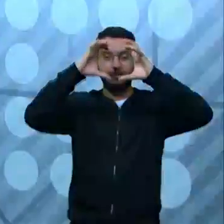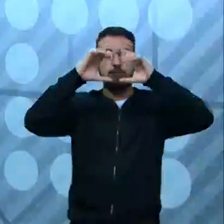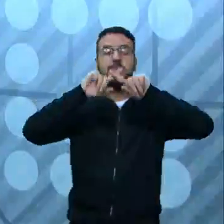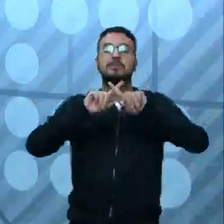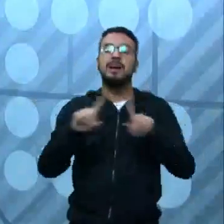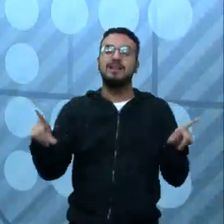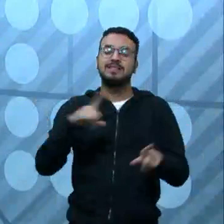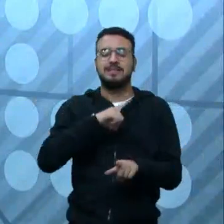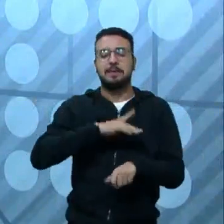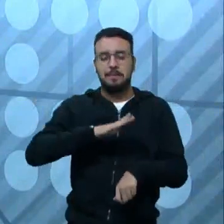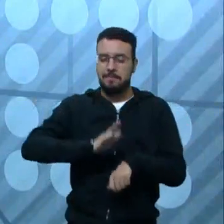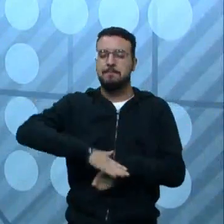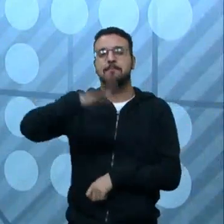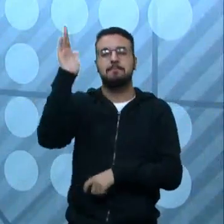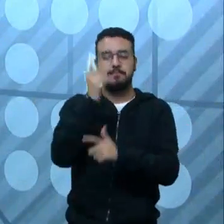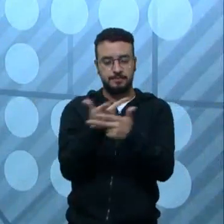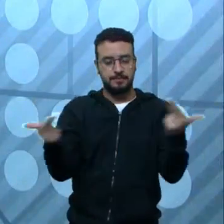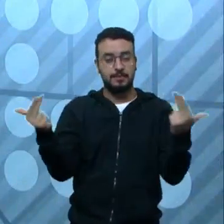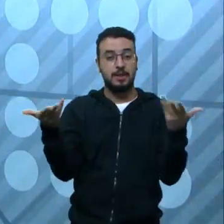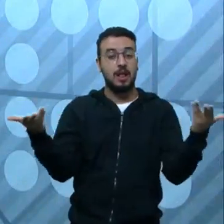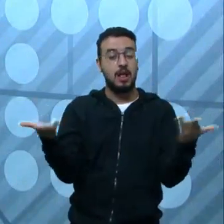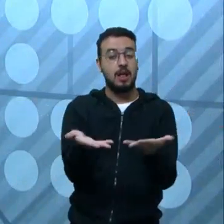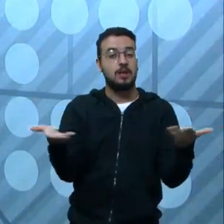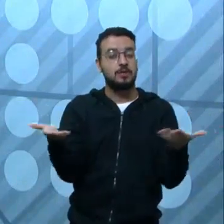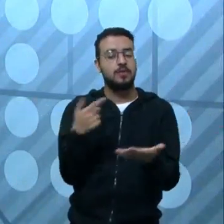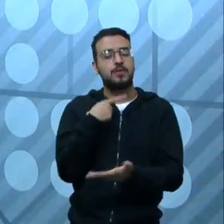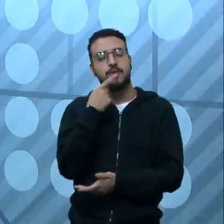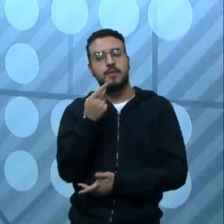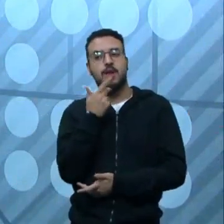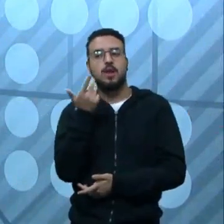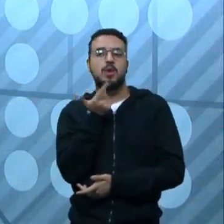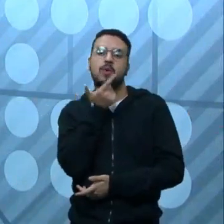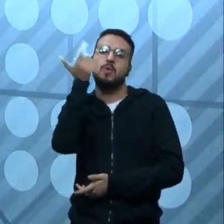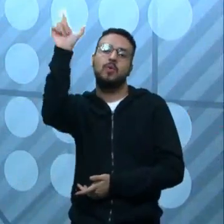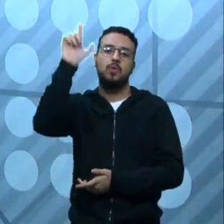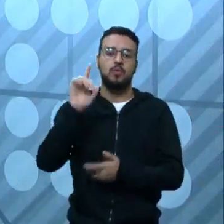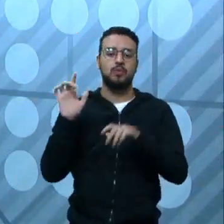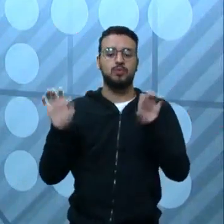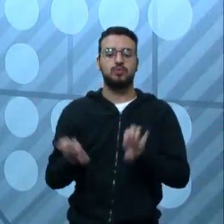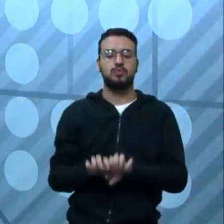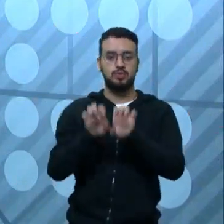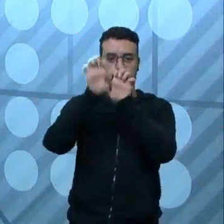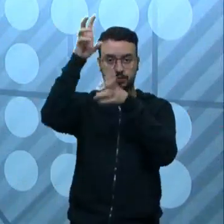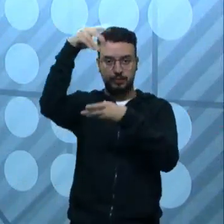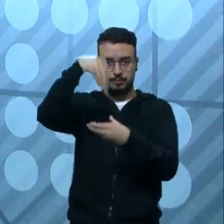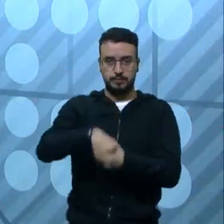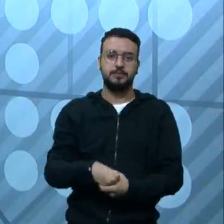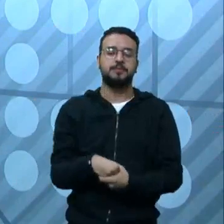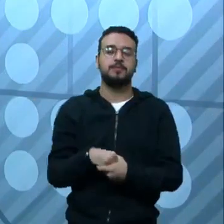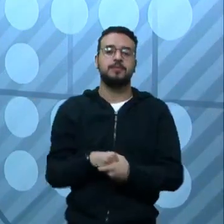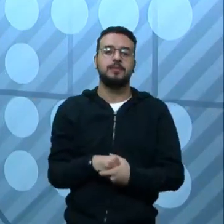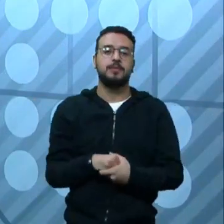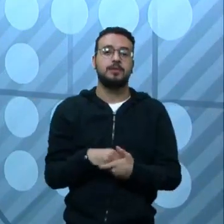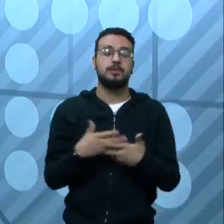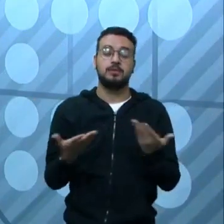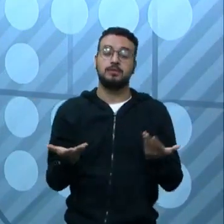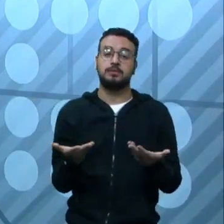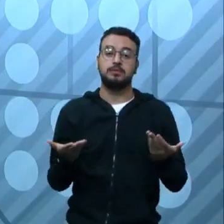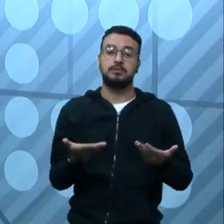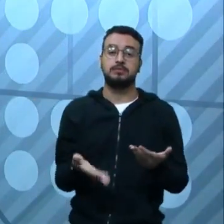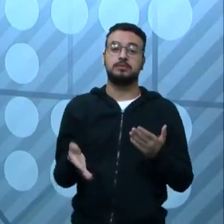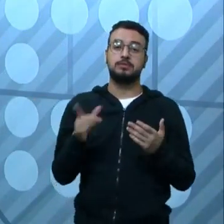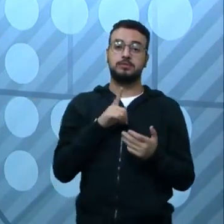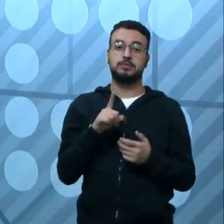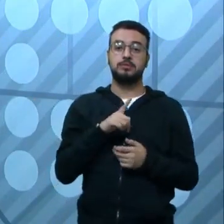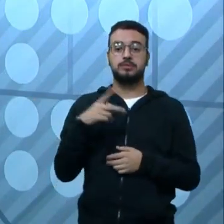Mas a gente tem muito mais. Então, a partir de agora, eu vou falar de outras estruturas presentes nessas regiões. Então, nós chegamos ao nosso